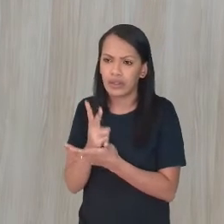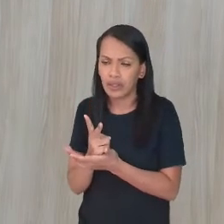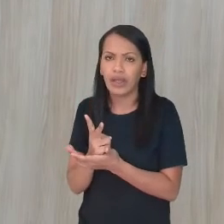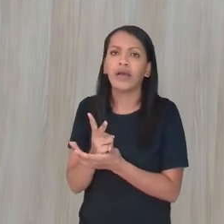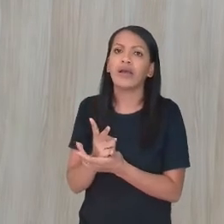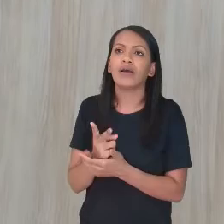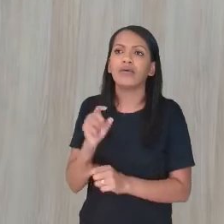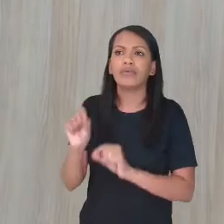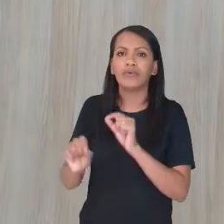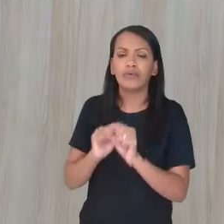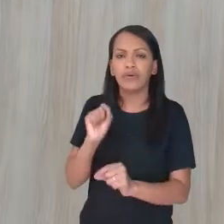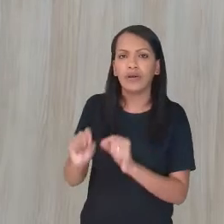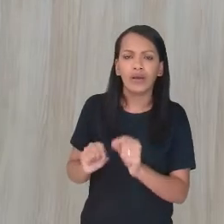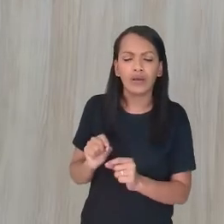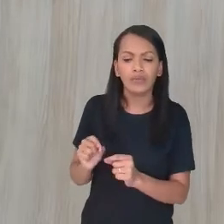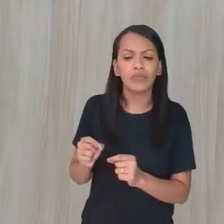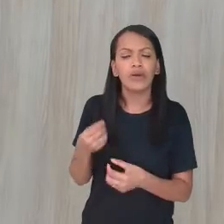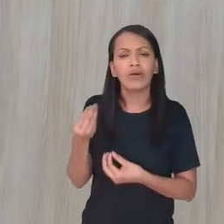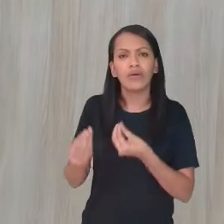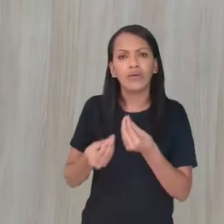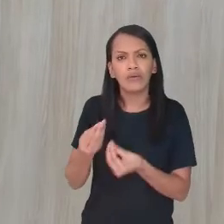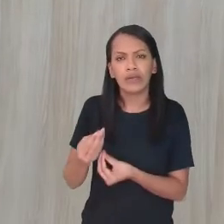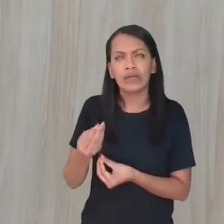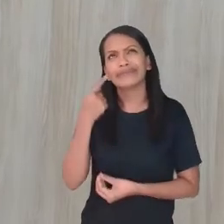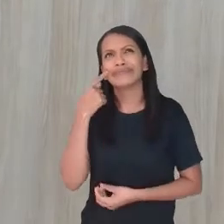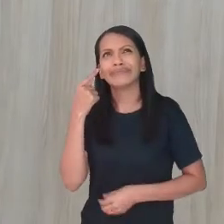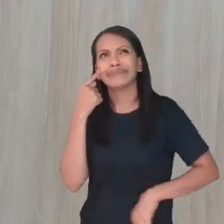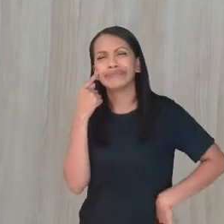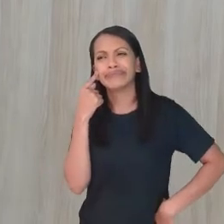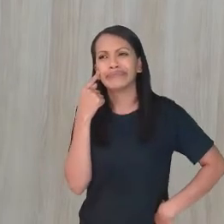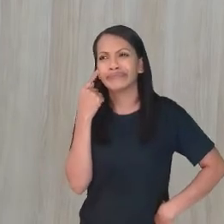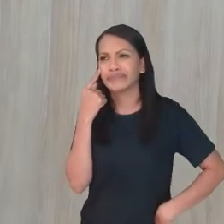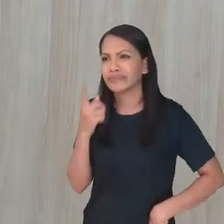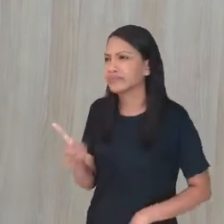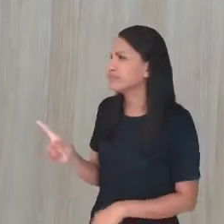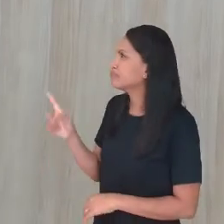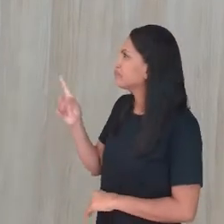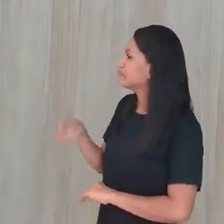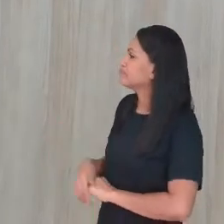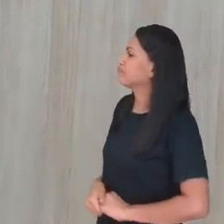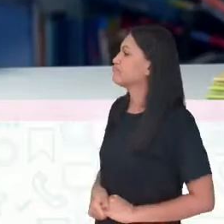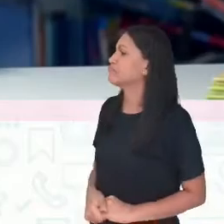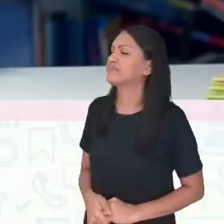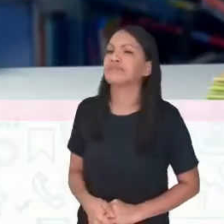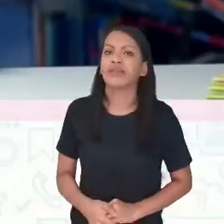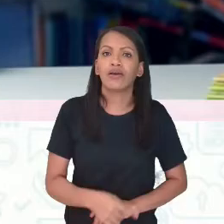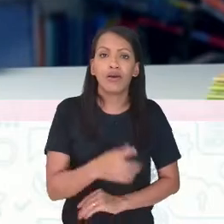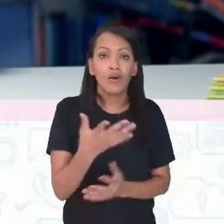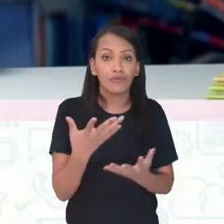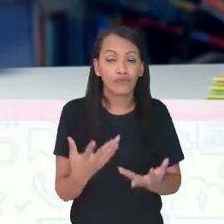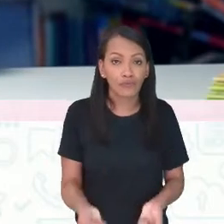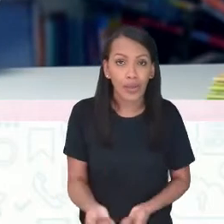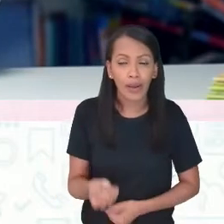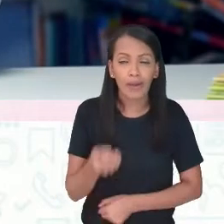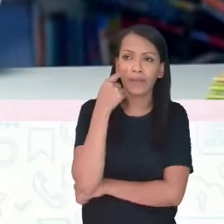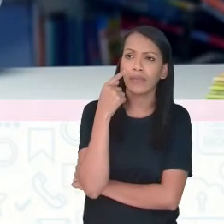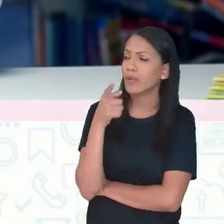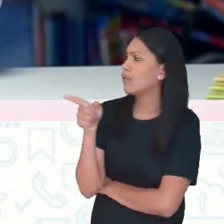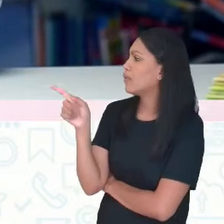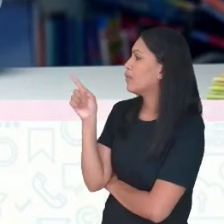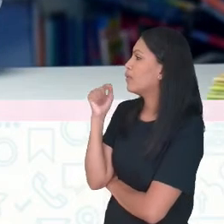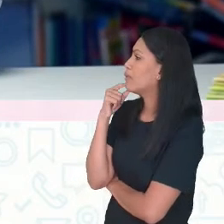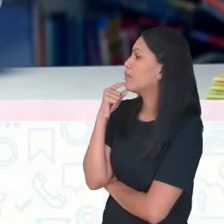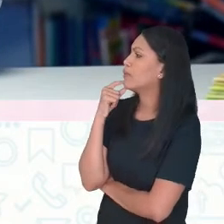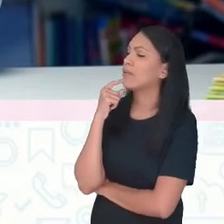de texto guiada a partir para a gente sair dessa situação aqui. Imagina, vamos observar essa cena, essa expressão